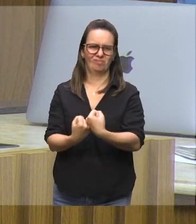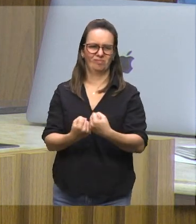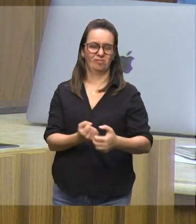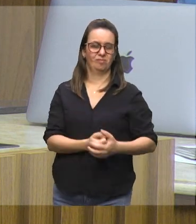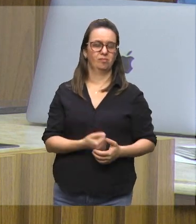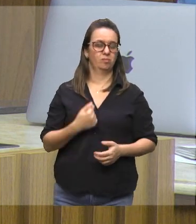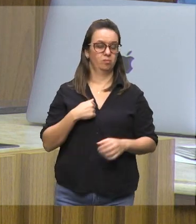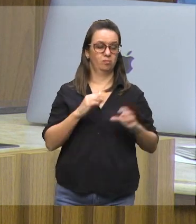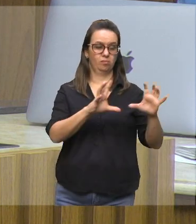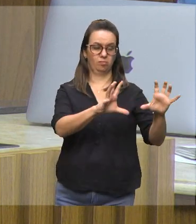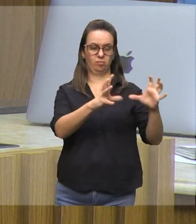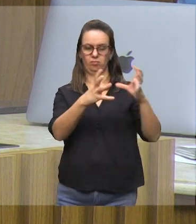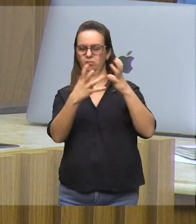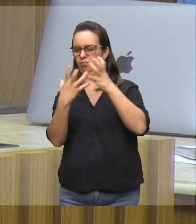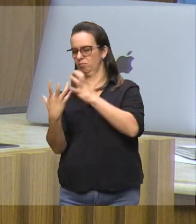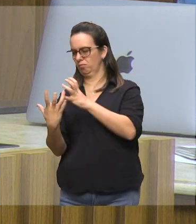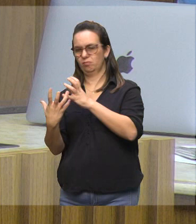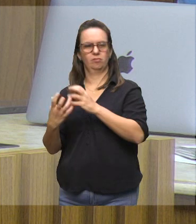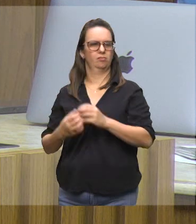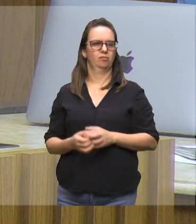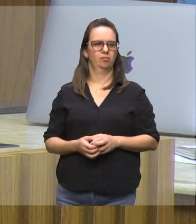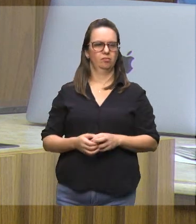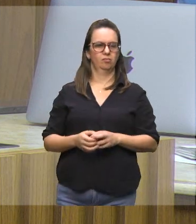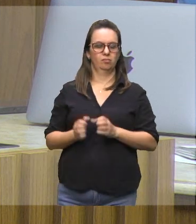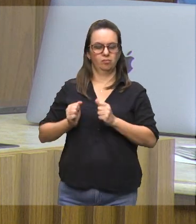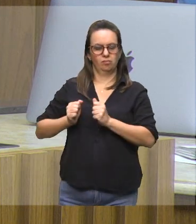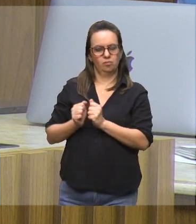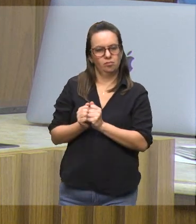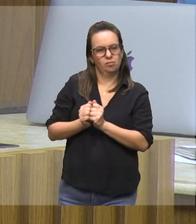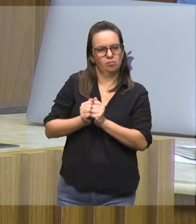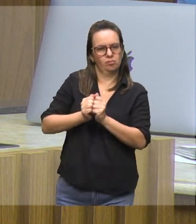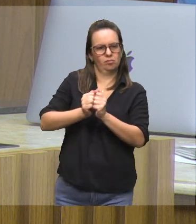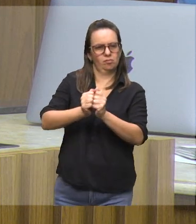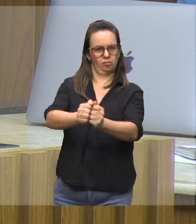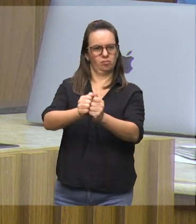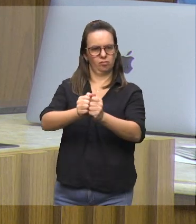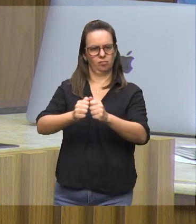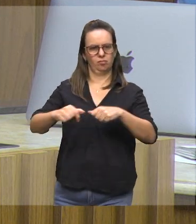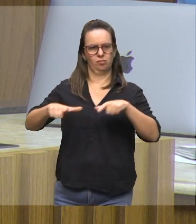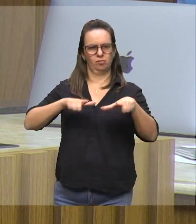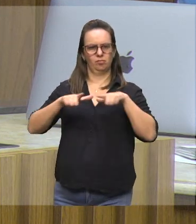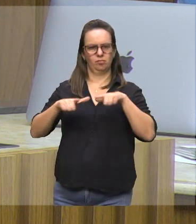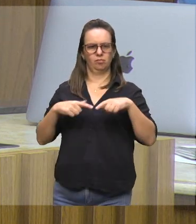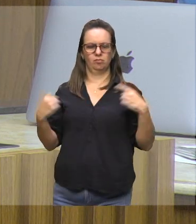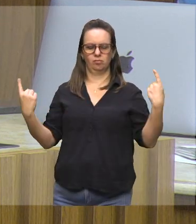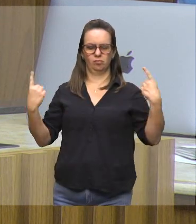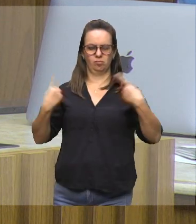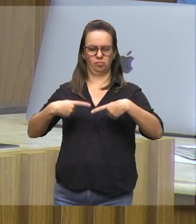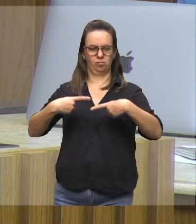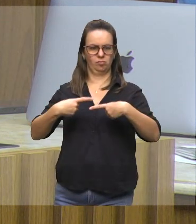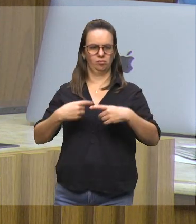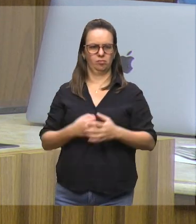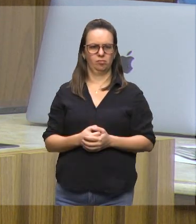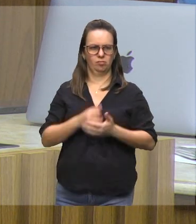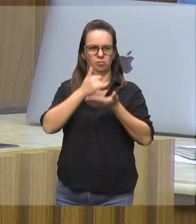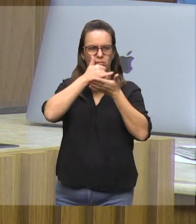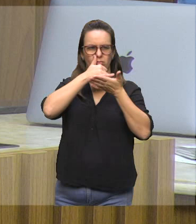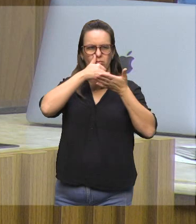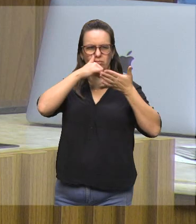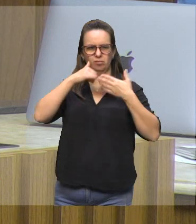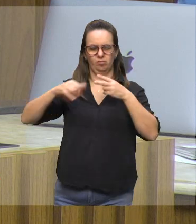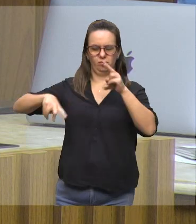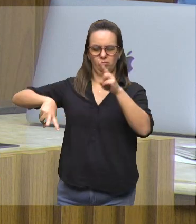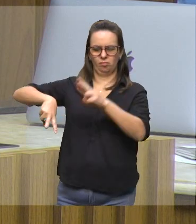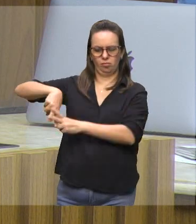de toda a autoridade da cidade, para que viemos junto fazer um combate a essa droga que tem